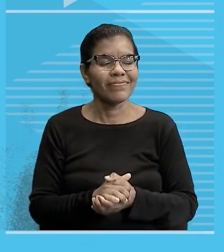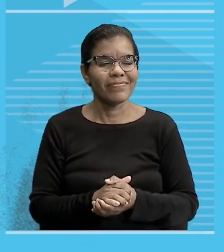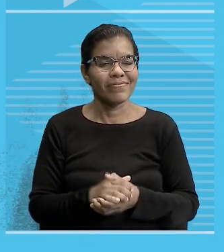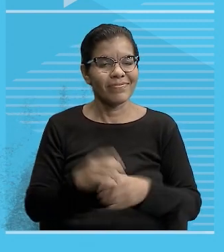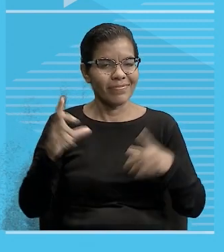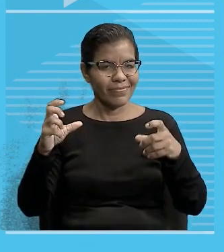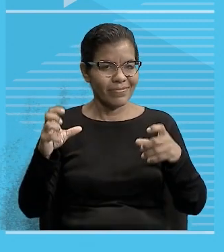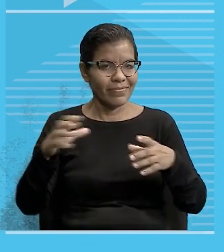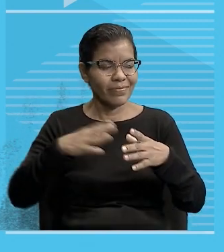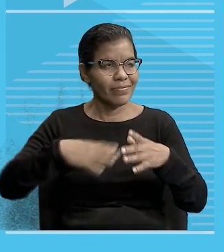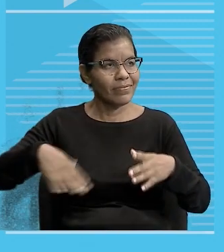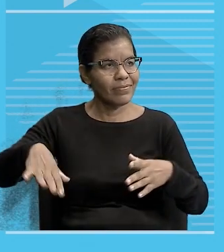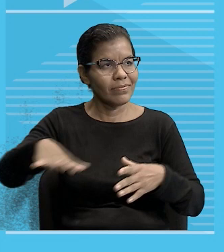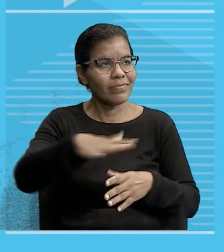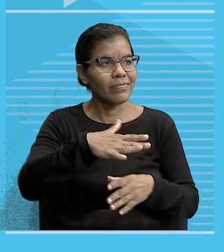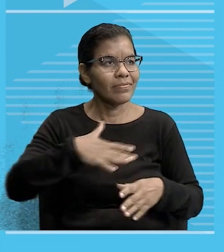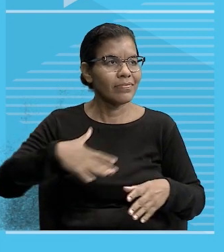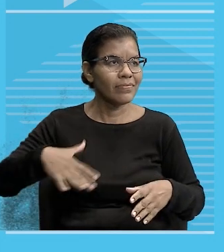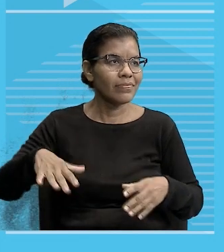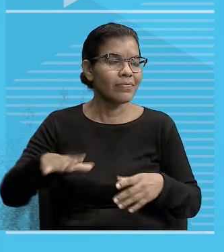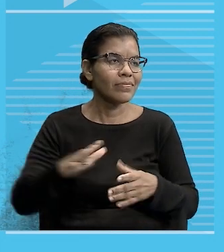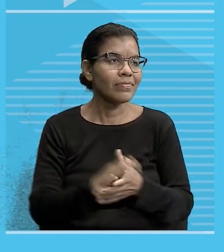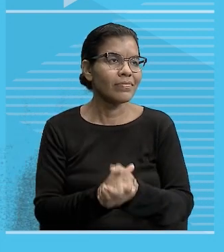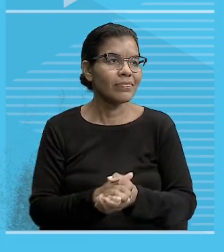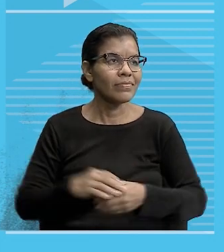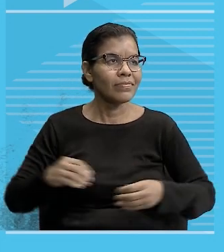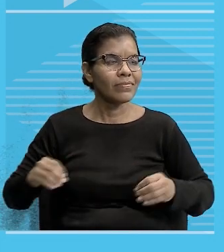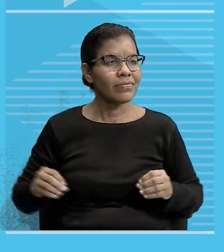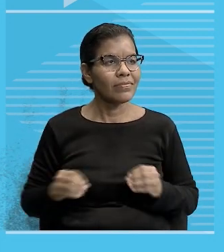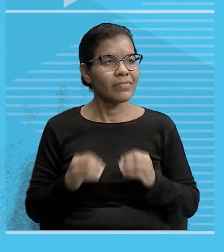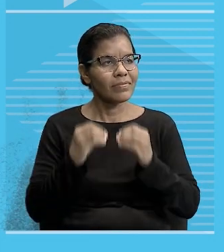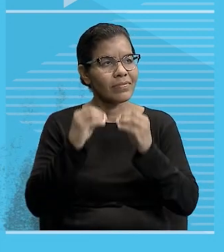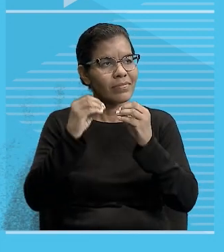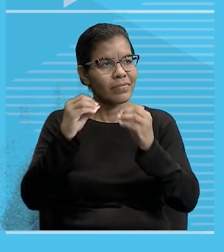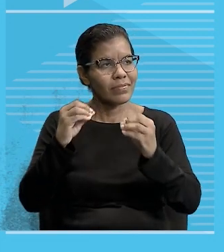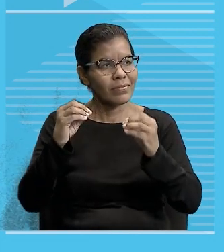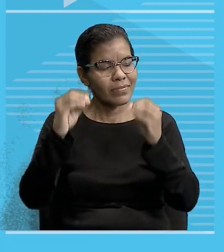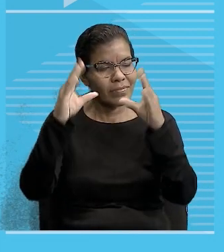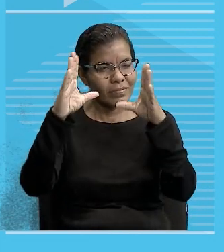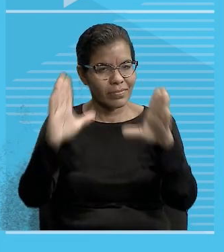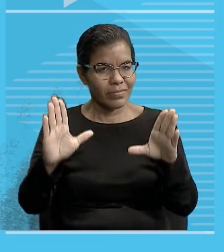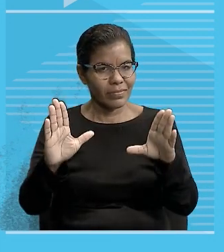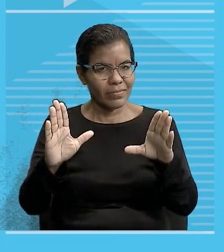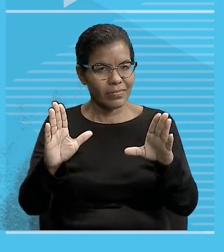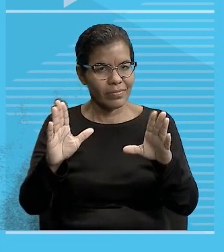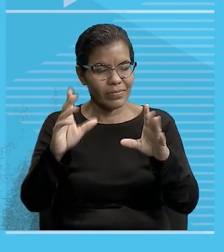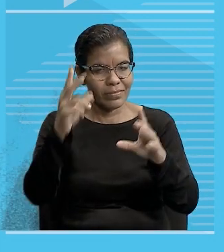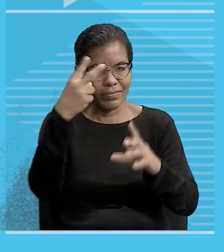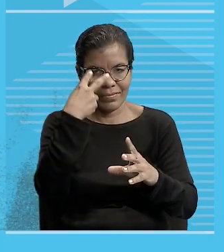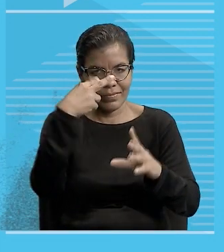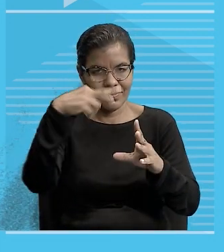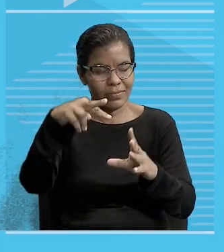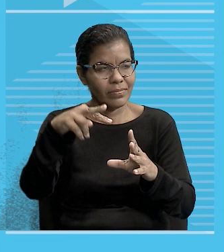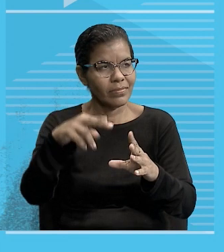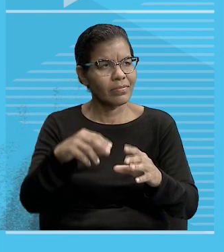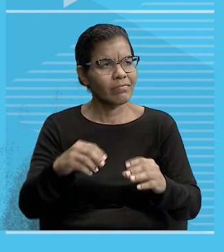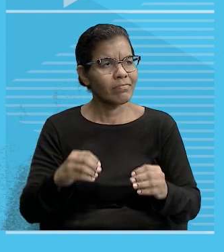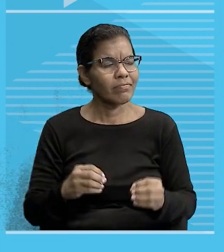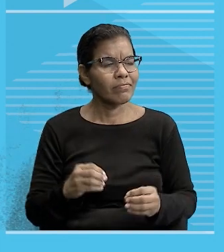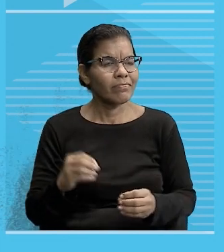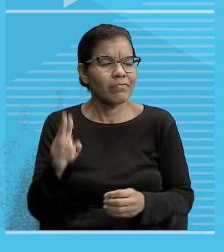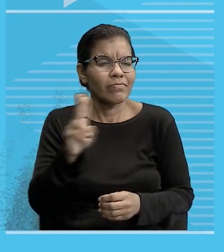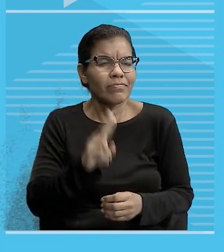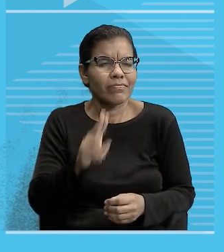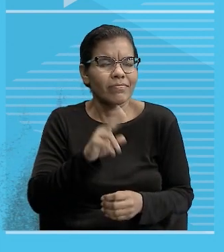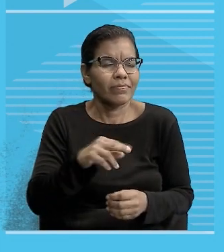uma foto do ambiente tratado e fixado no local visível serve para quê